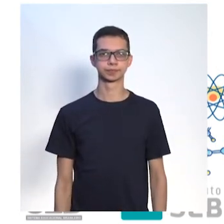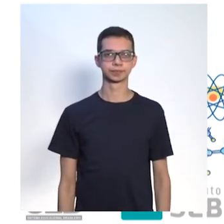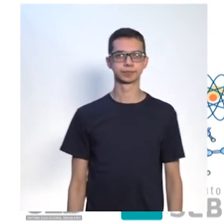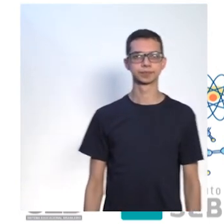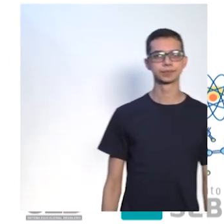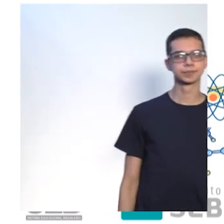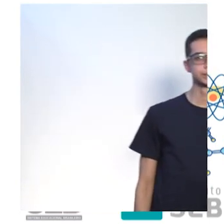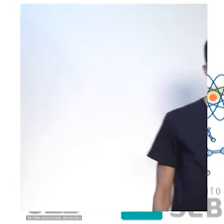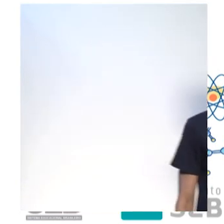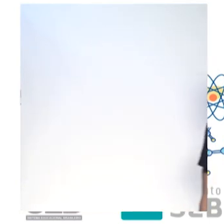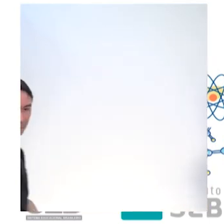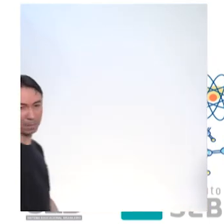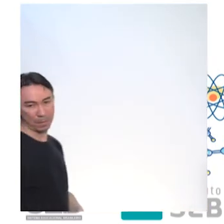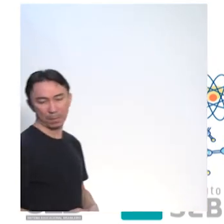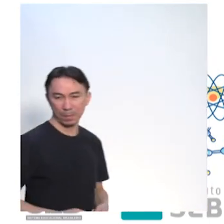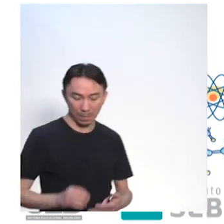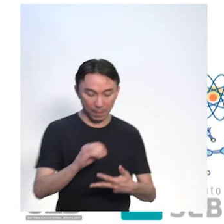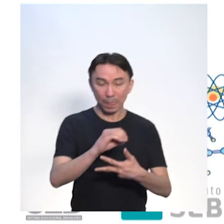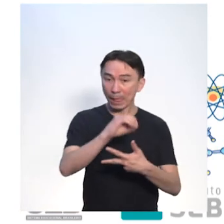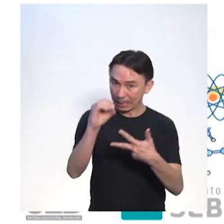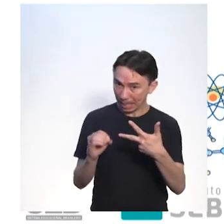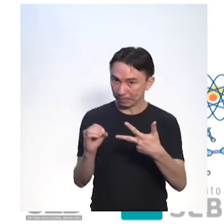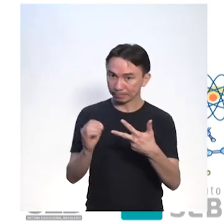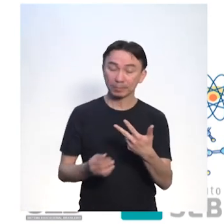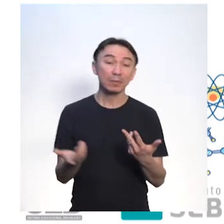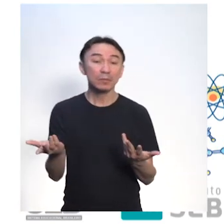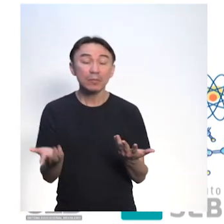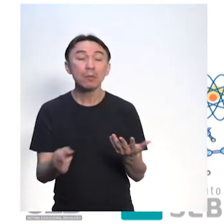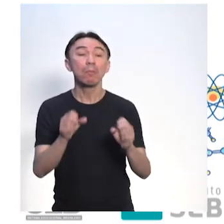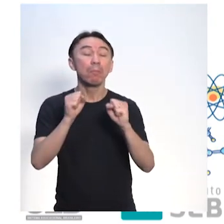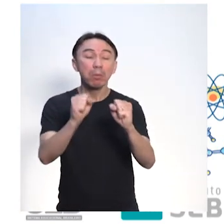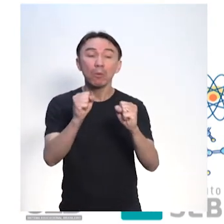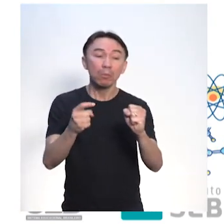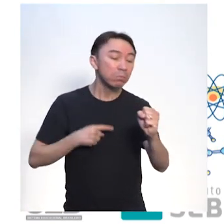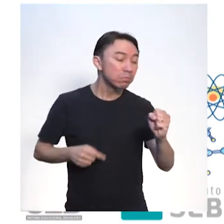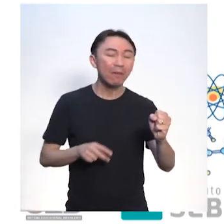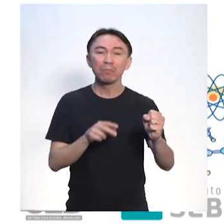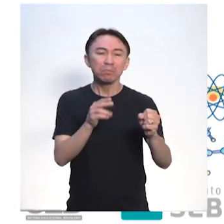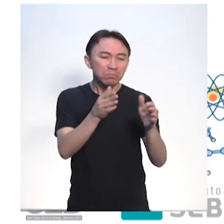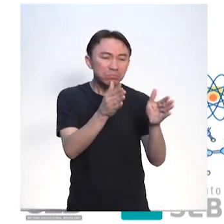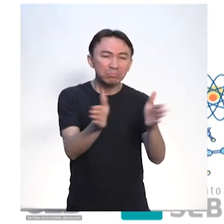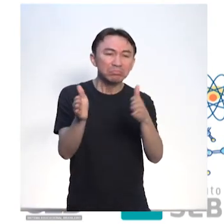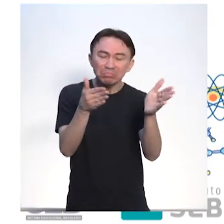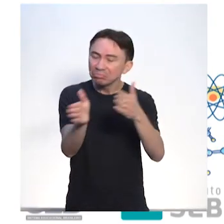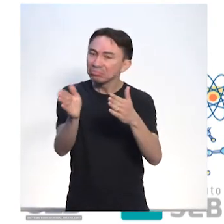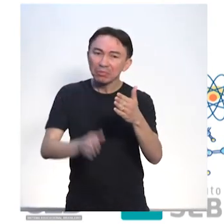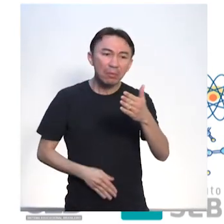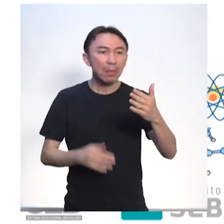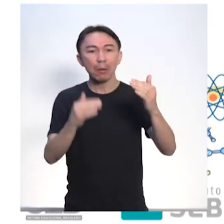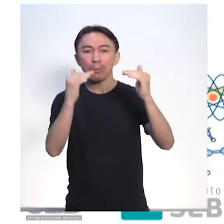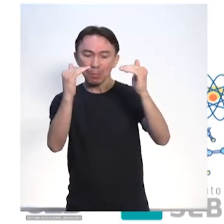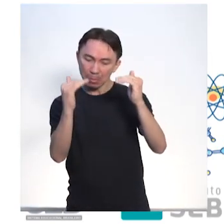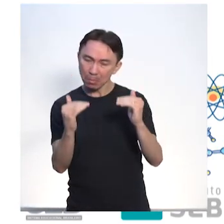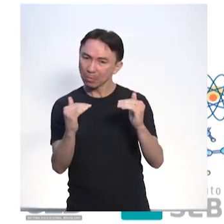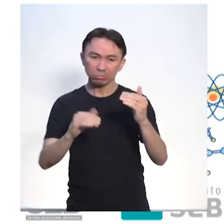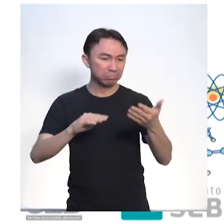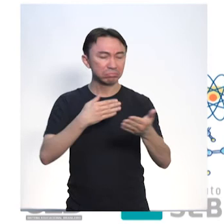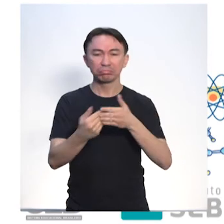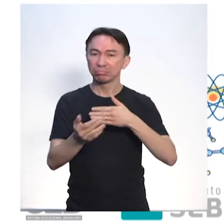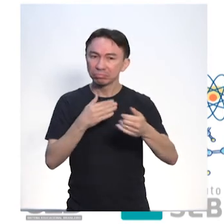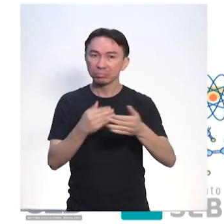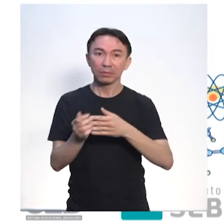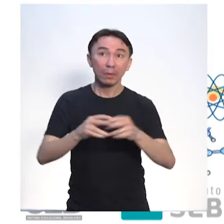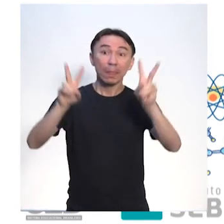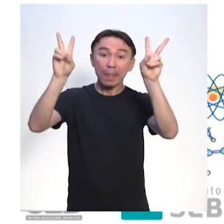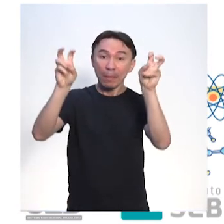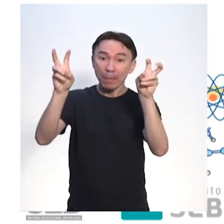competência e habilidade do Enem. Consequentemente, você pode assistir em qualquer ordem. O importante é você pegar os tópicos mais